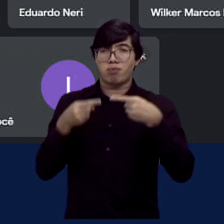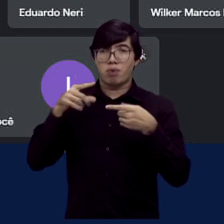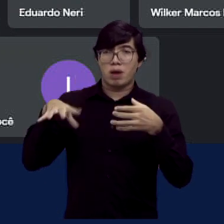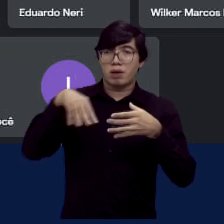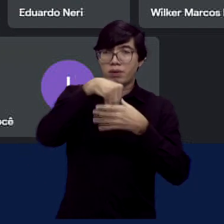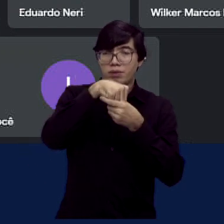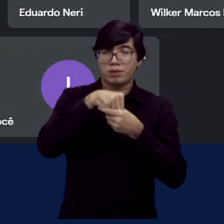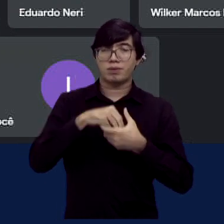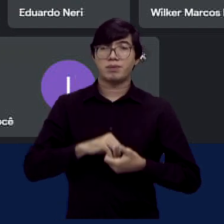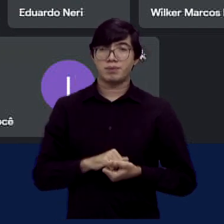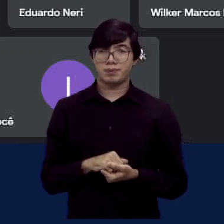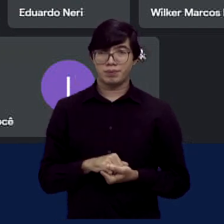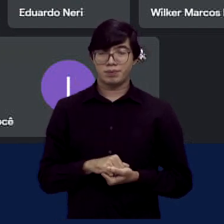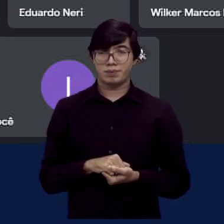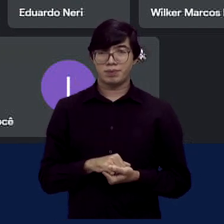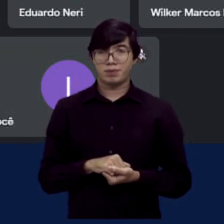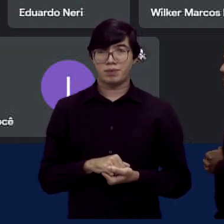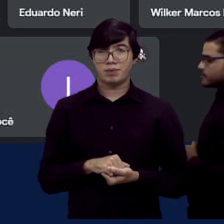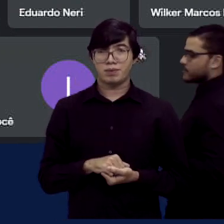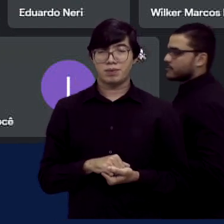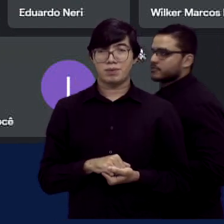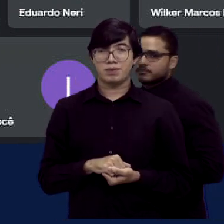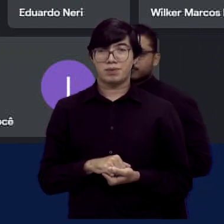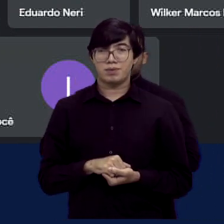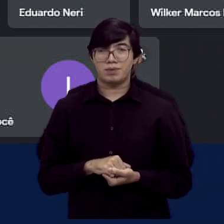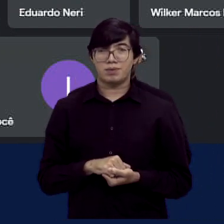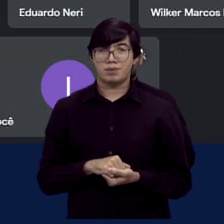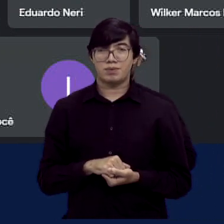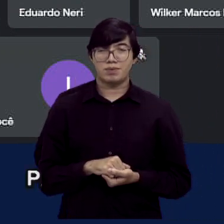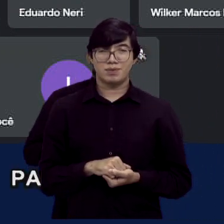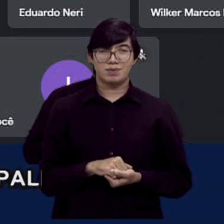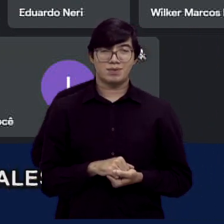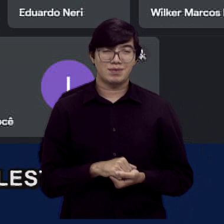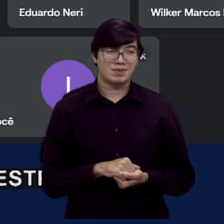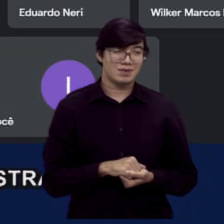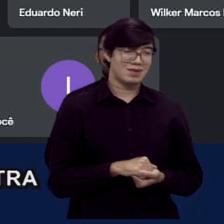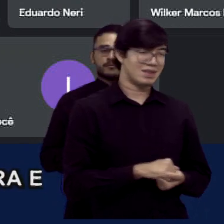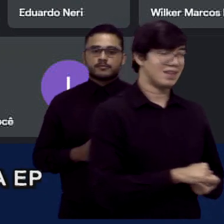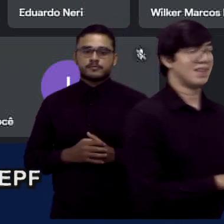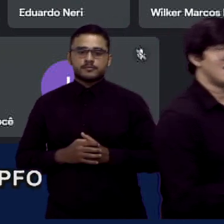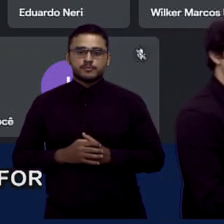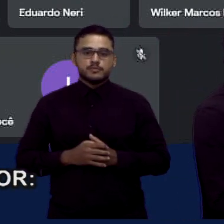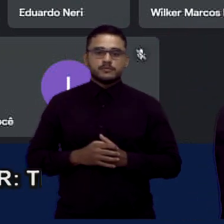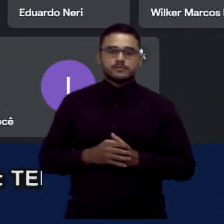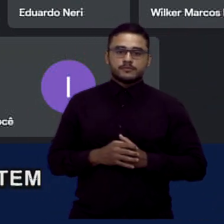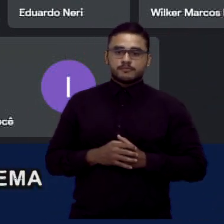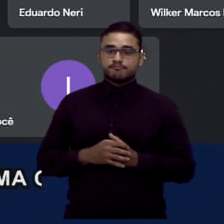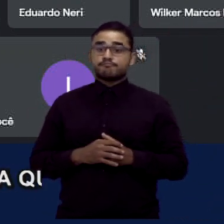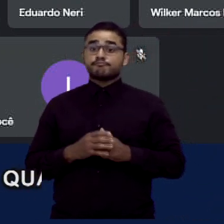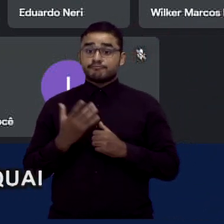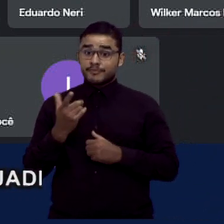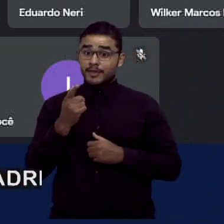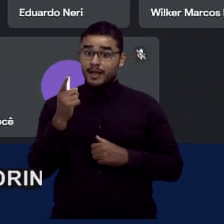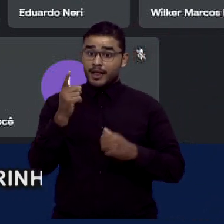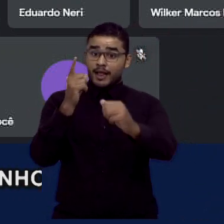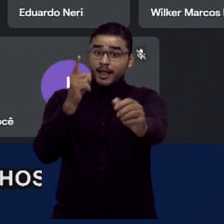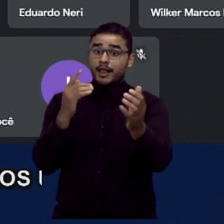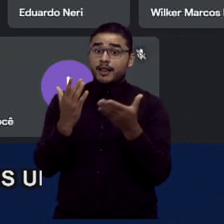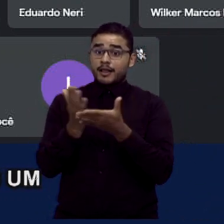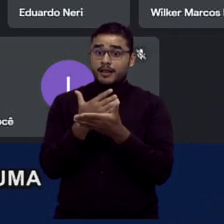A edição do Pasquim teve um dia que a ditadura bateu lá e tirou todo mundo de lá e prendeu todo